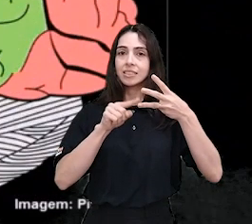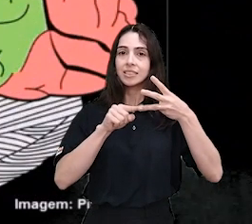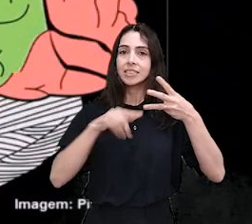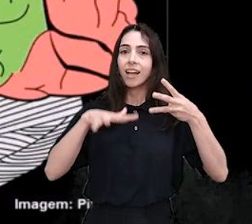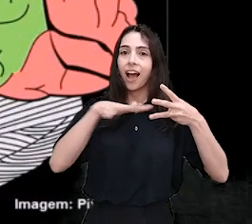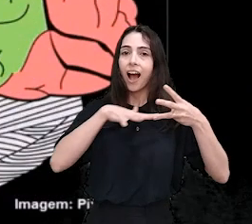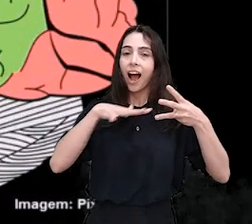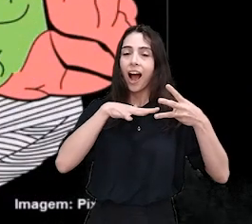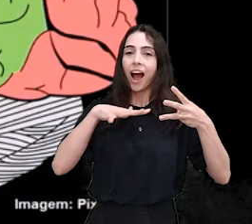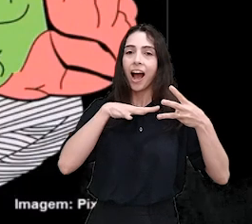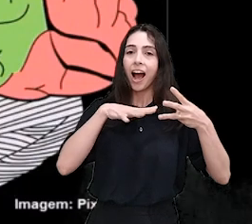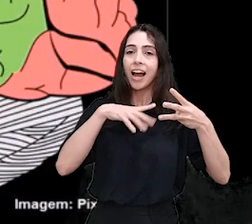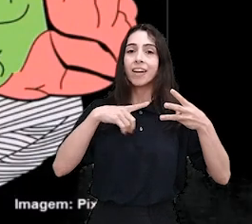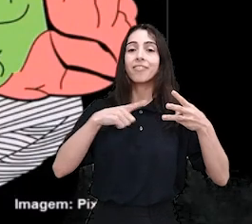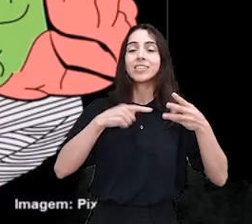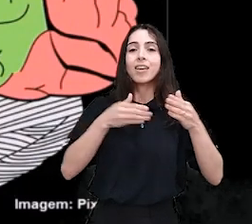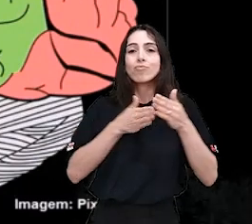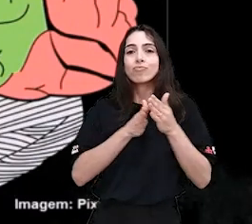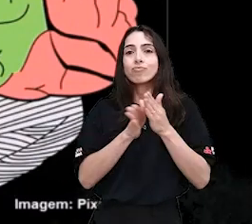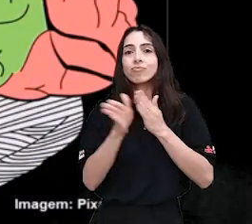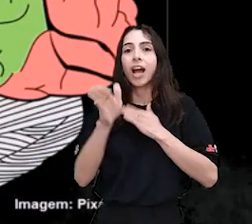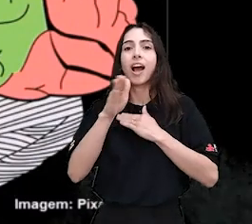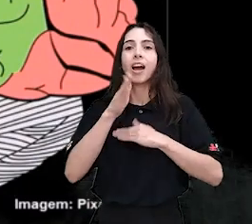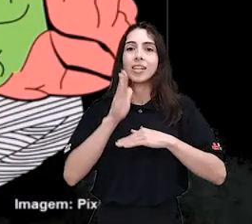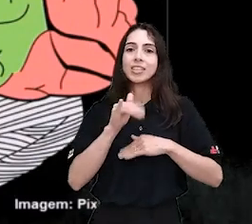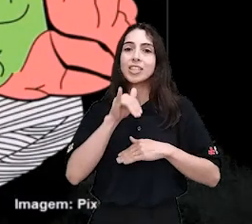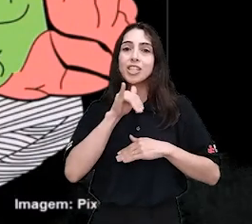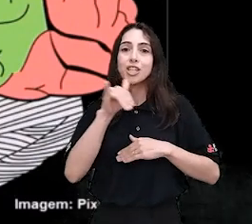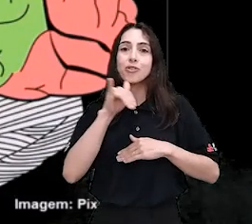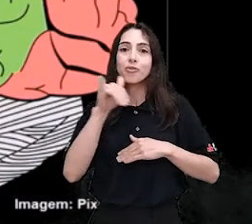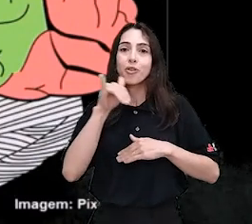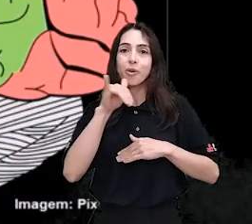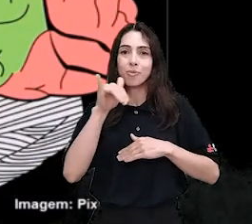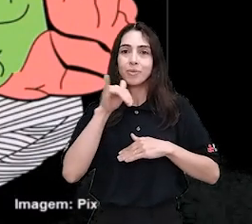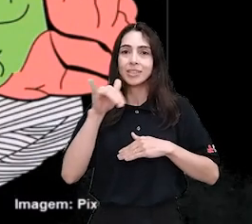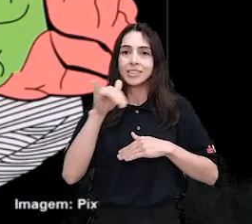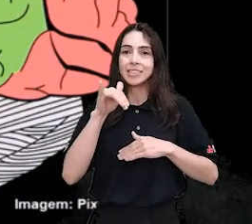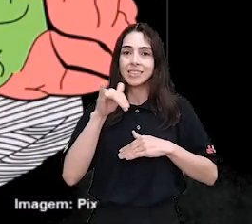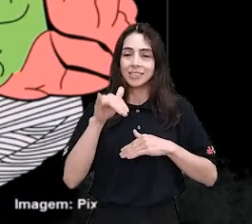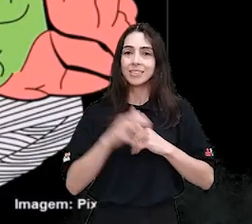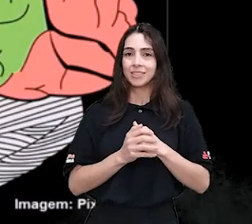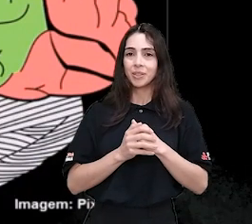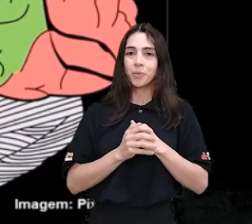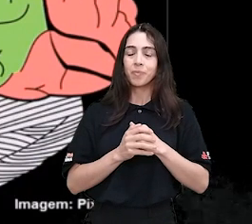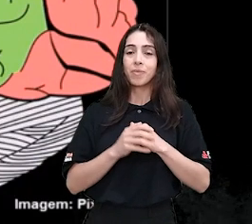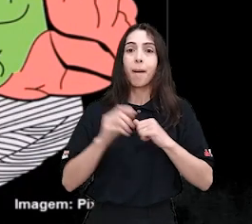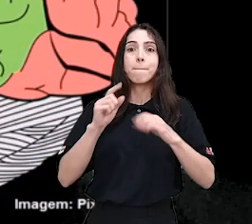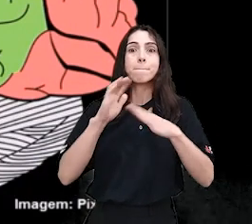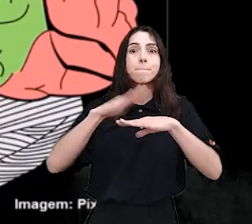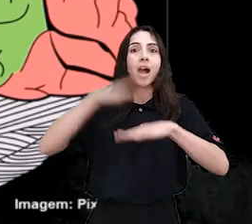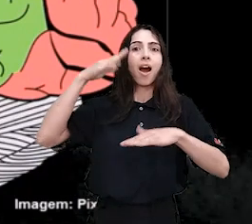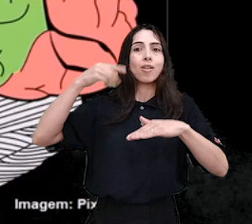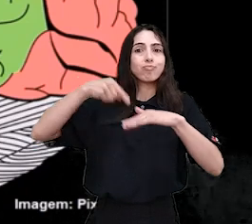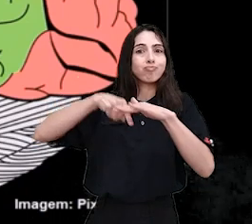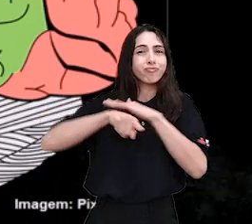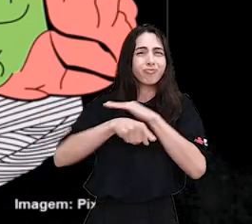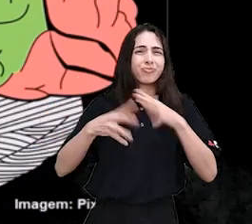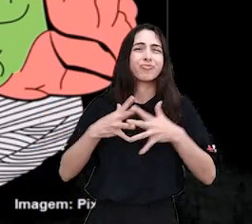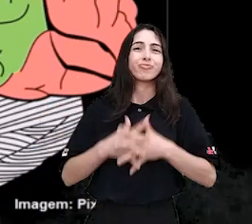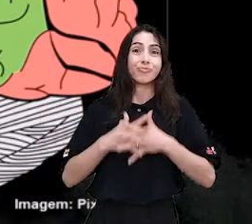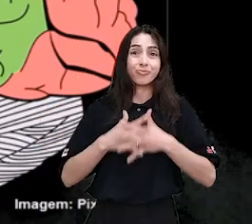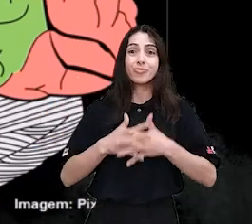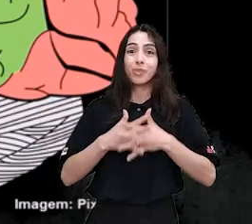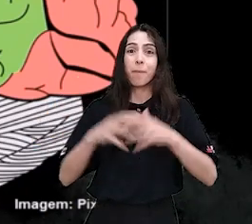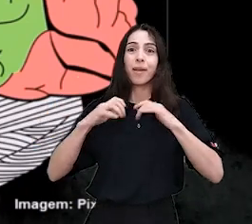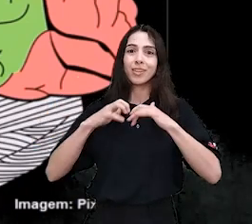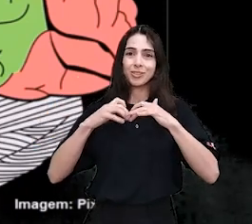A terceira unidade é a unidade de saída de informações e também é o nível mais elaborado